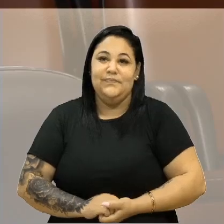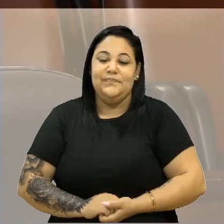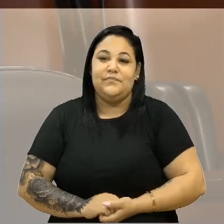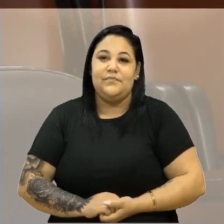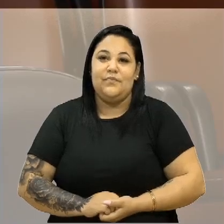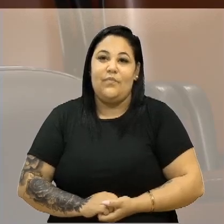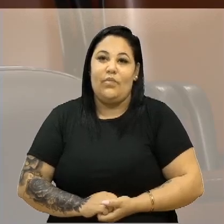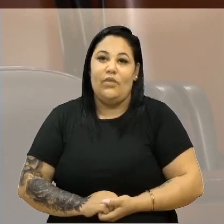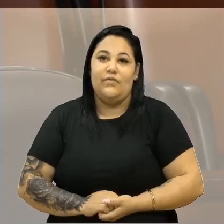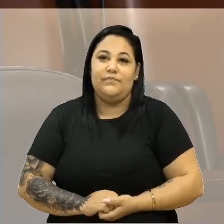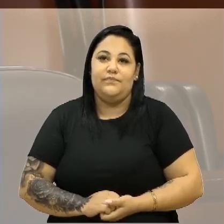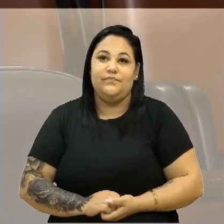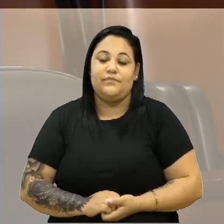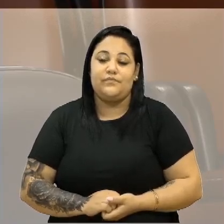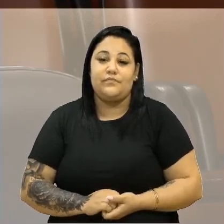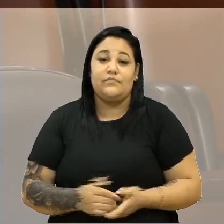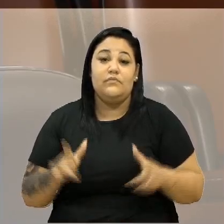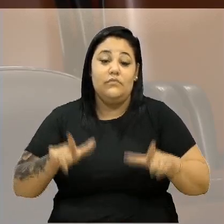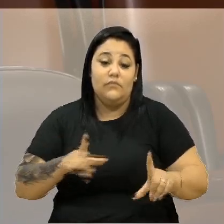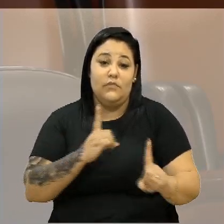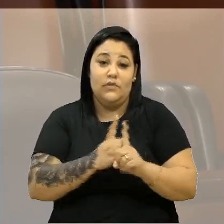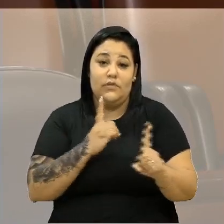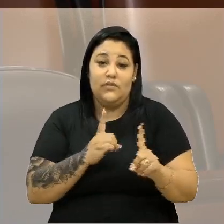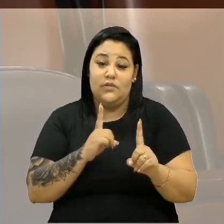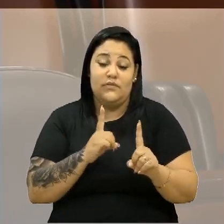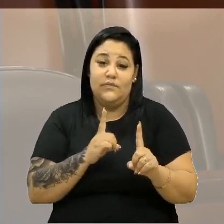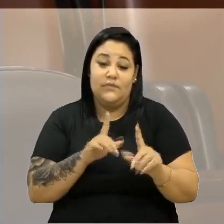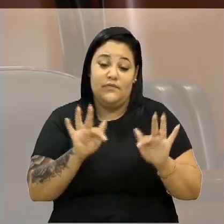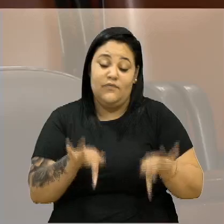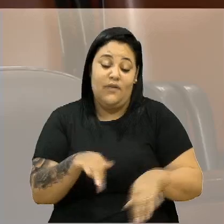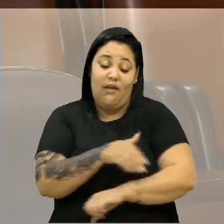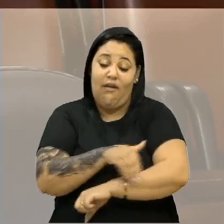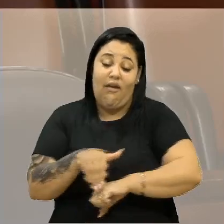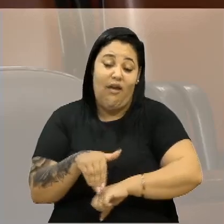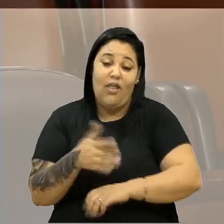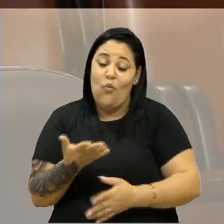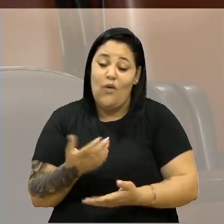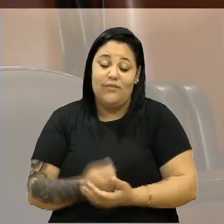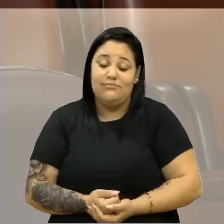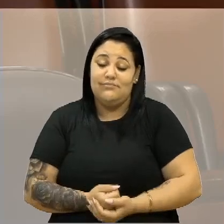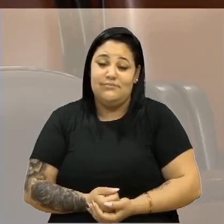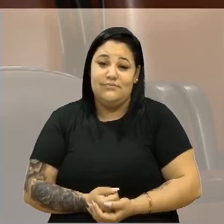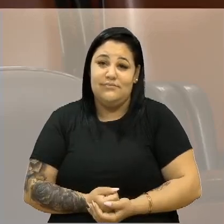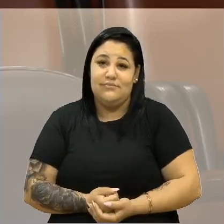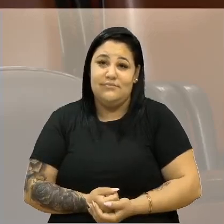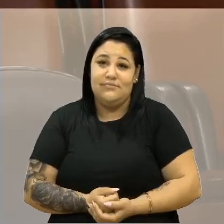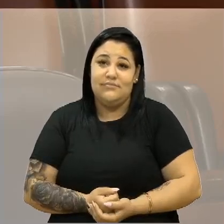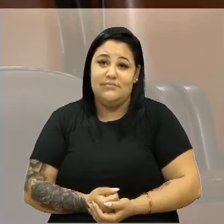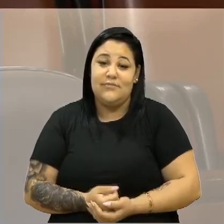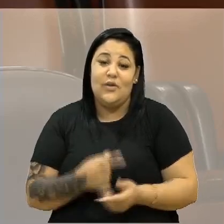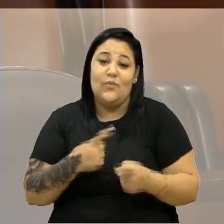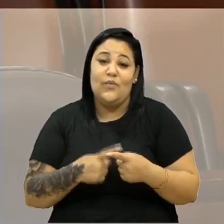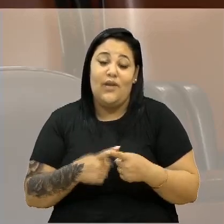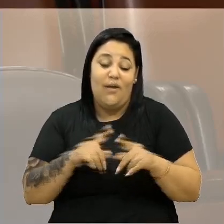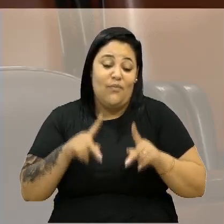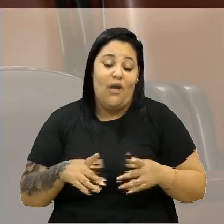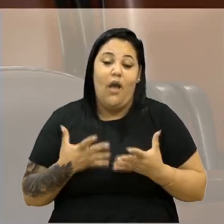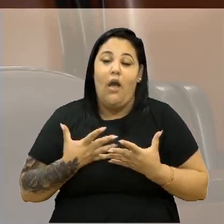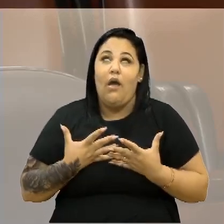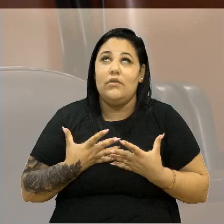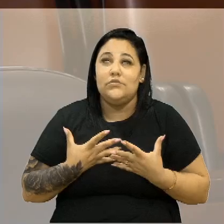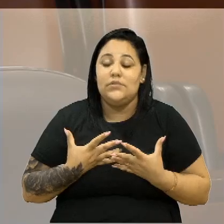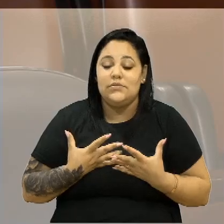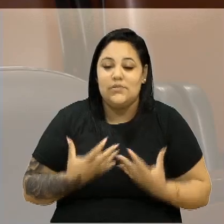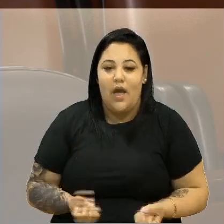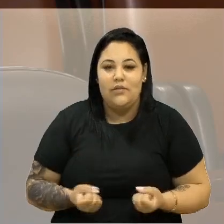Aonde que as pessoas se encontram no final de tarde para um happy hour? É na rua, na calçada. É porque as pessoas estão cansadas de ficar dentro de